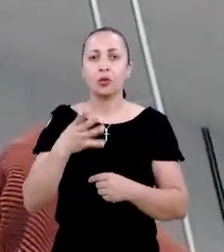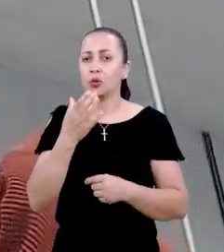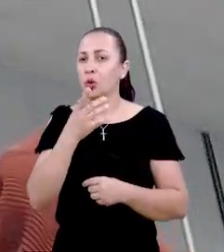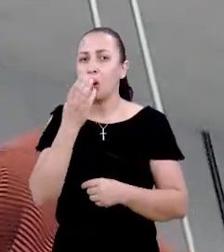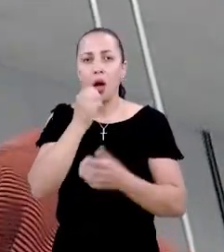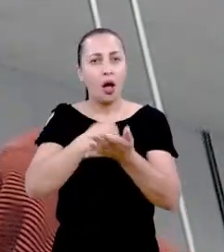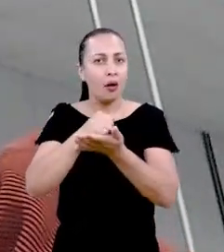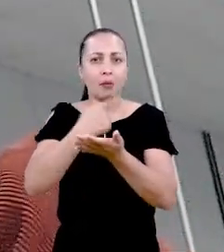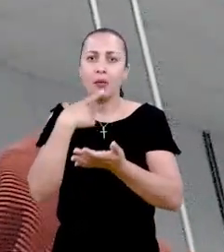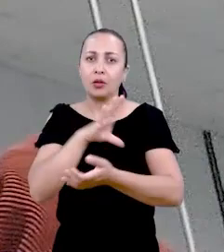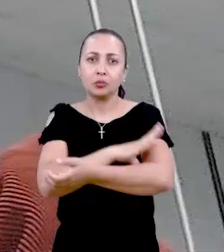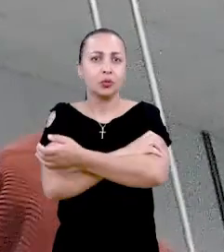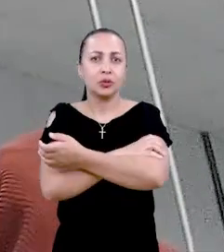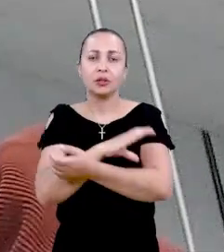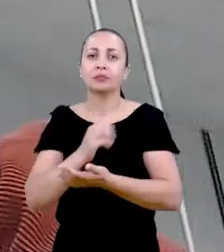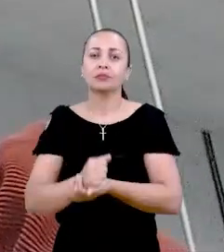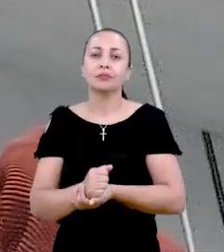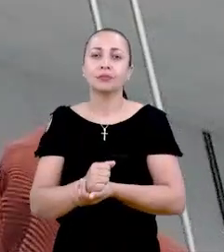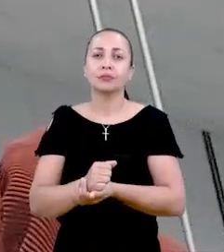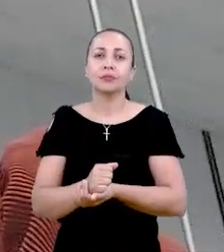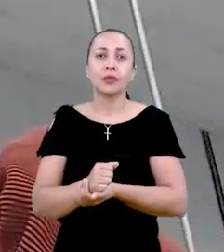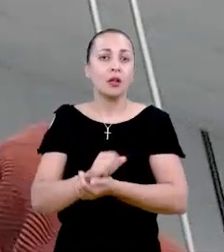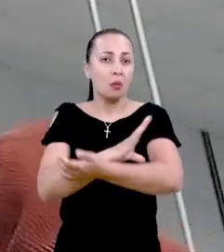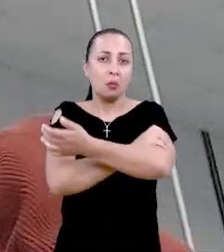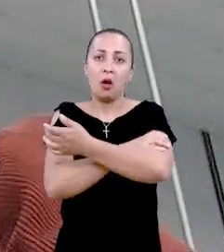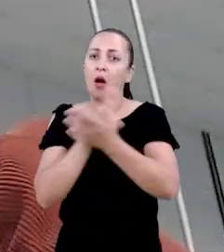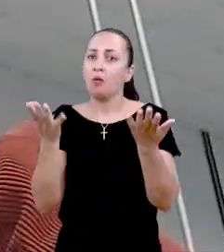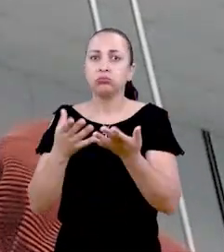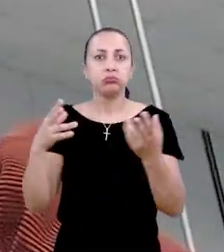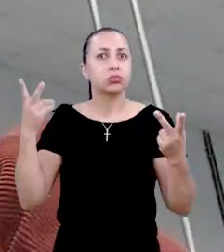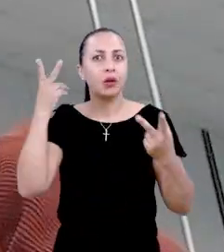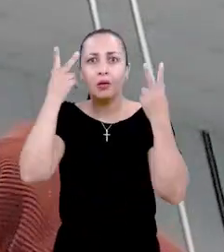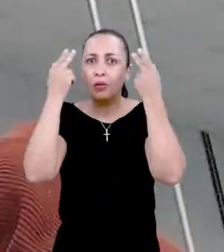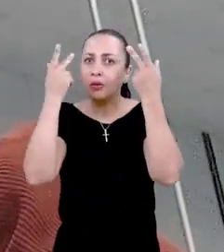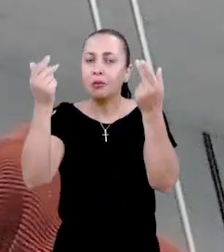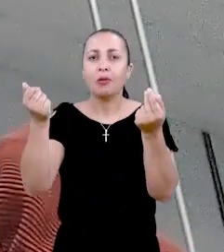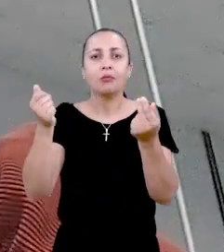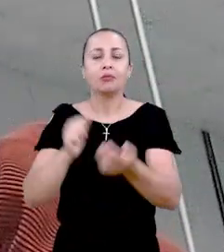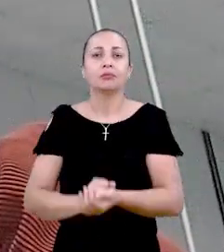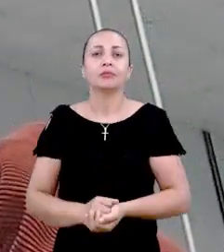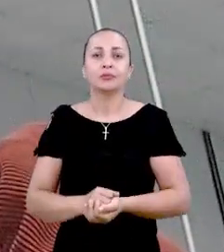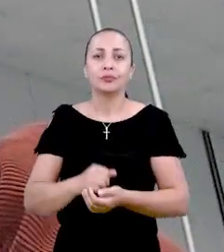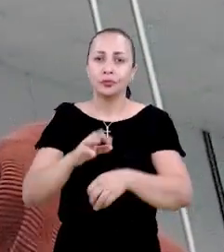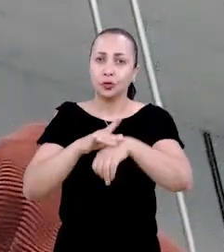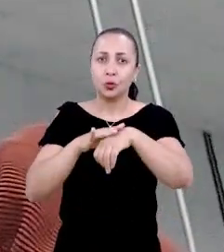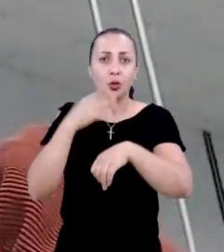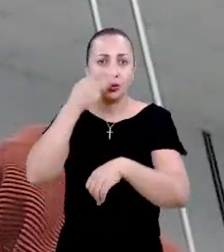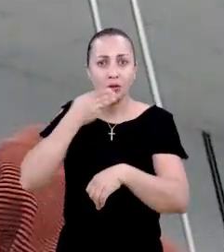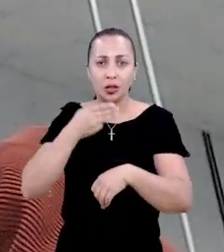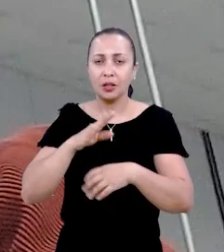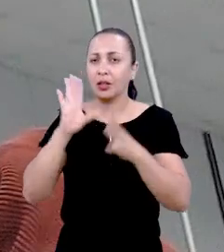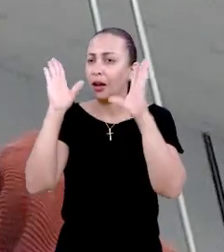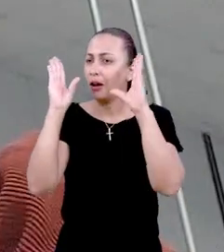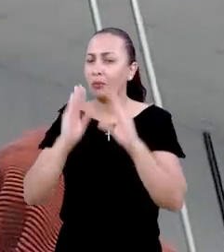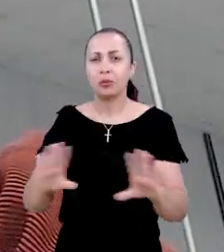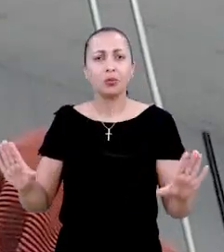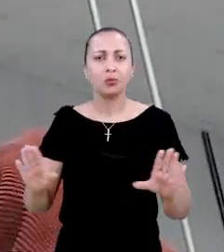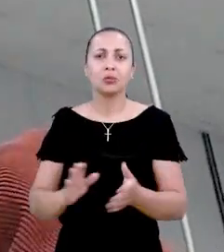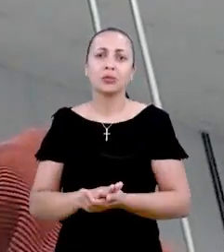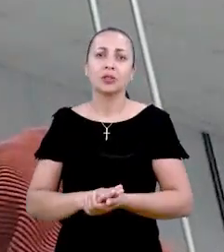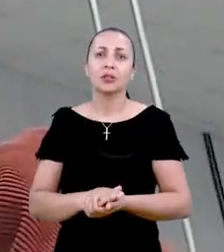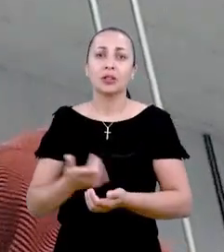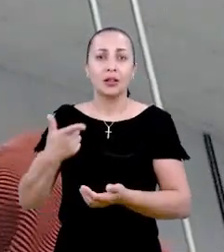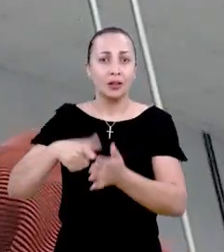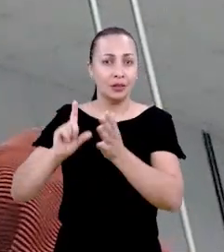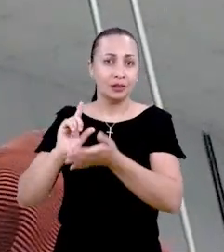pressão. A minha pressão hoje é absolutamente estável. A resistência à insulina, que acho que no máximo é 24, a minha